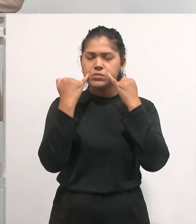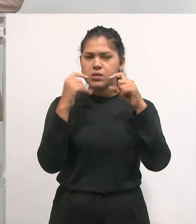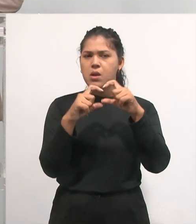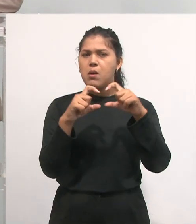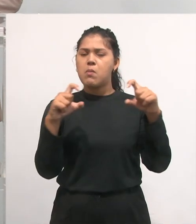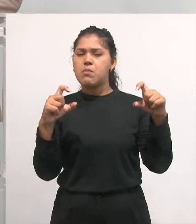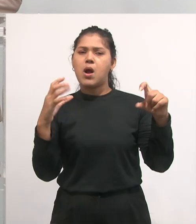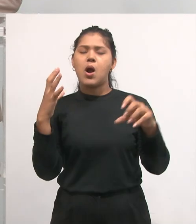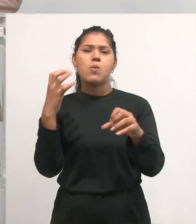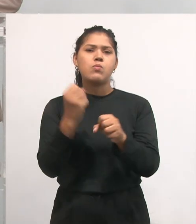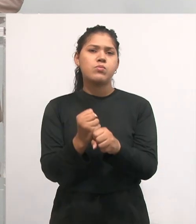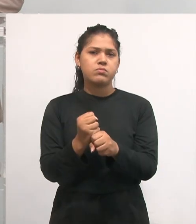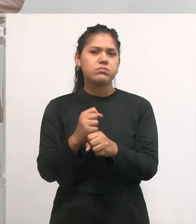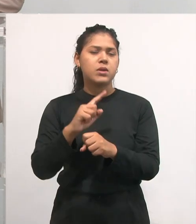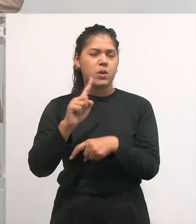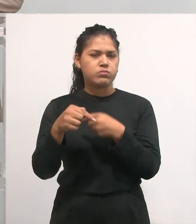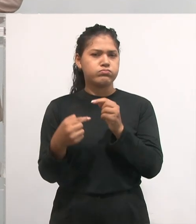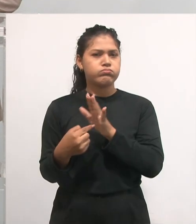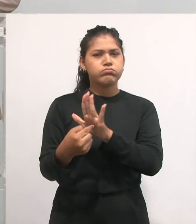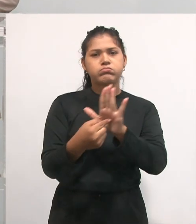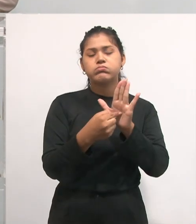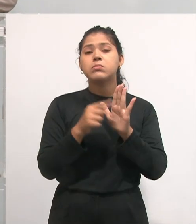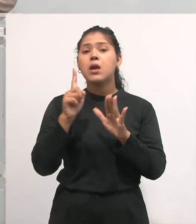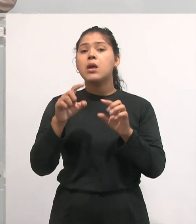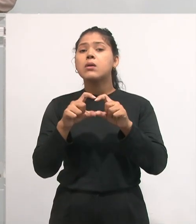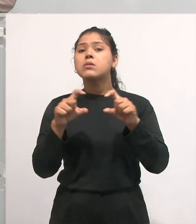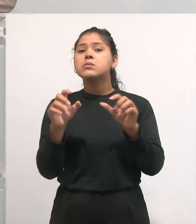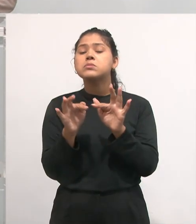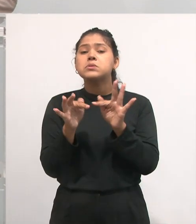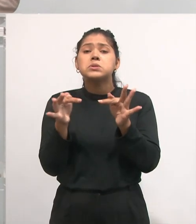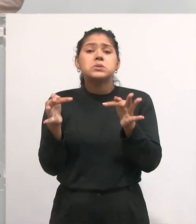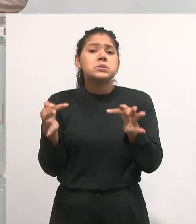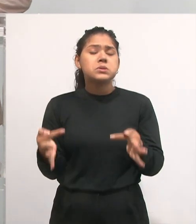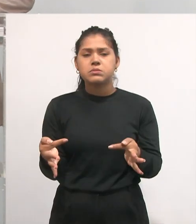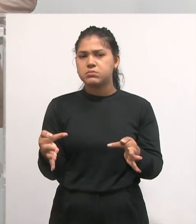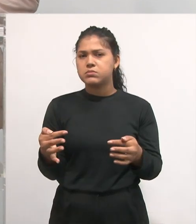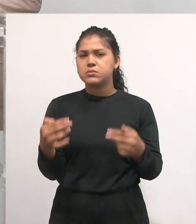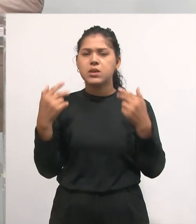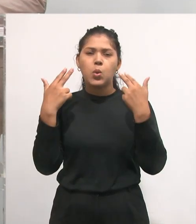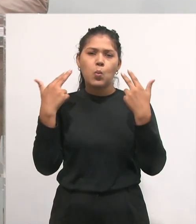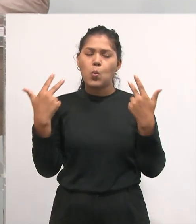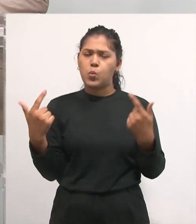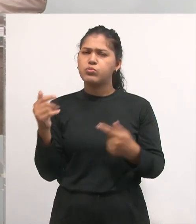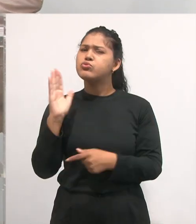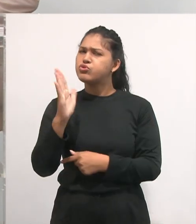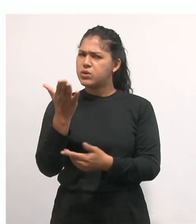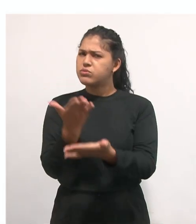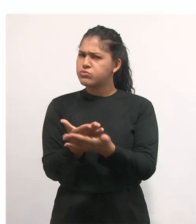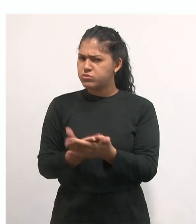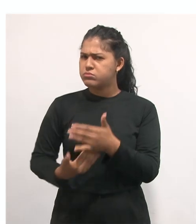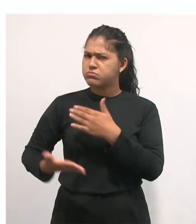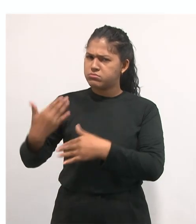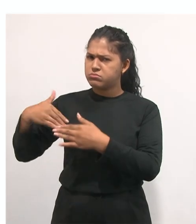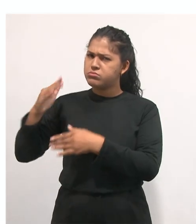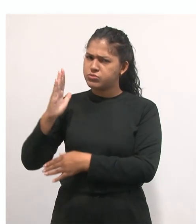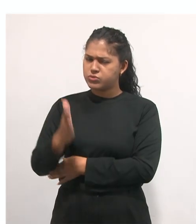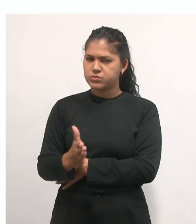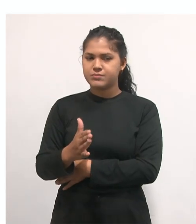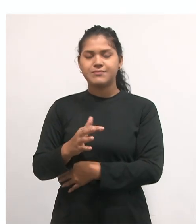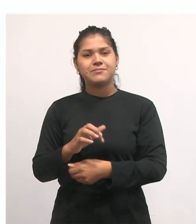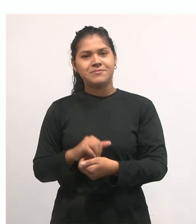forma de chegar nela a gente vai ver, e ela é uma equação de primeiro grau, bem tranquila, tudo que você já viu nessa vida.